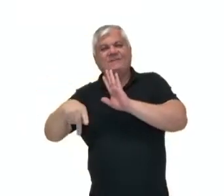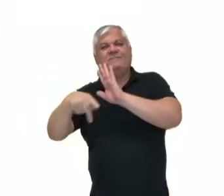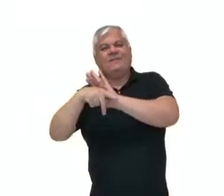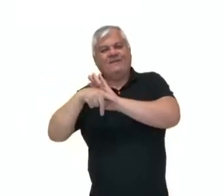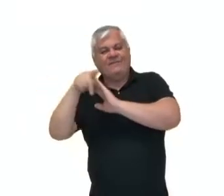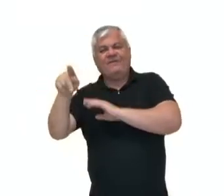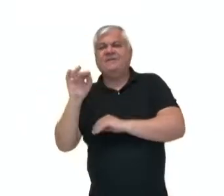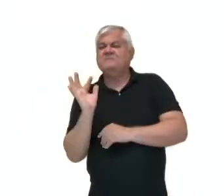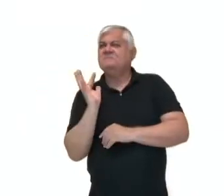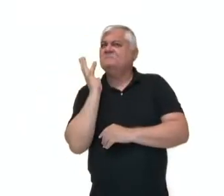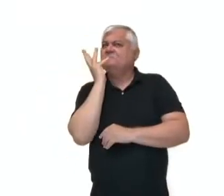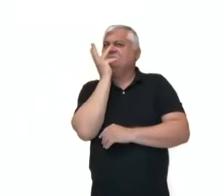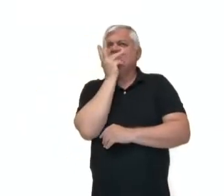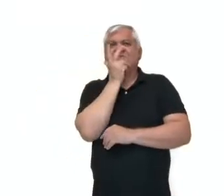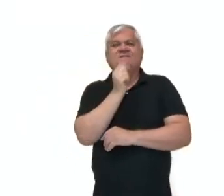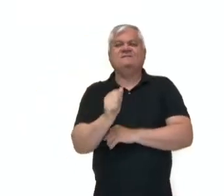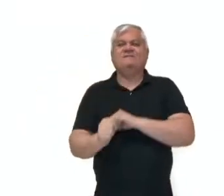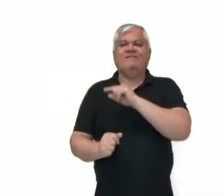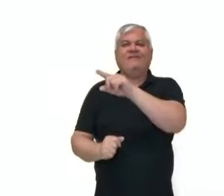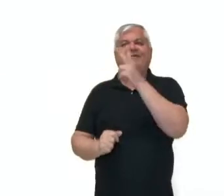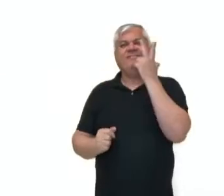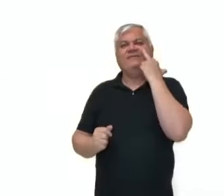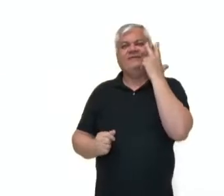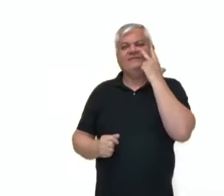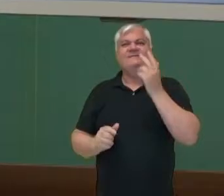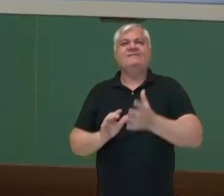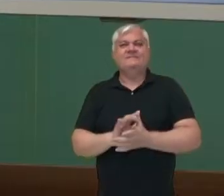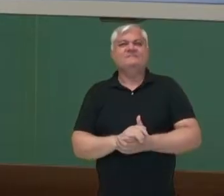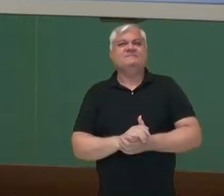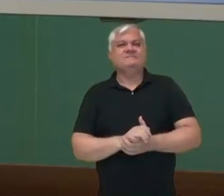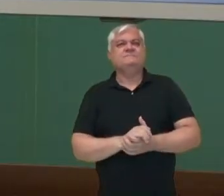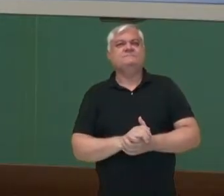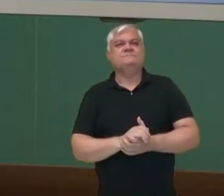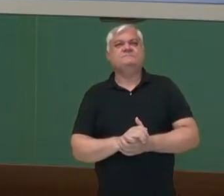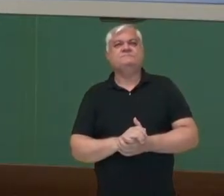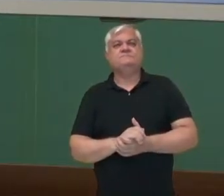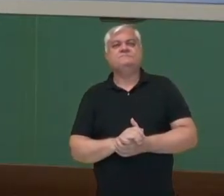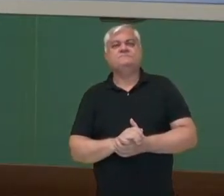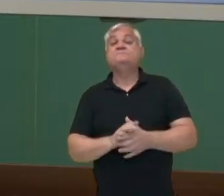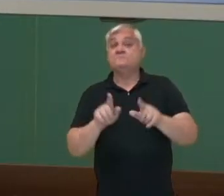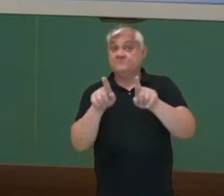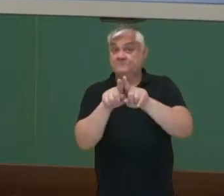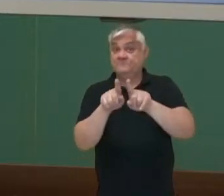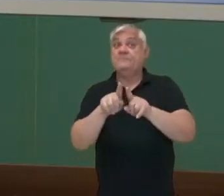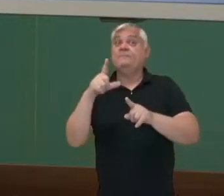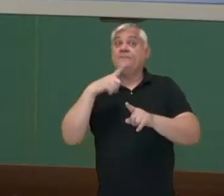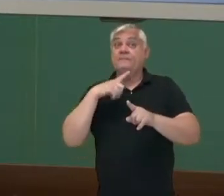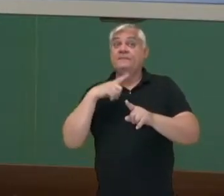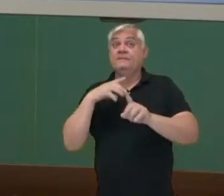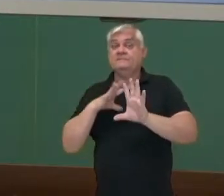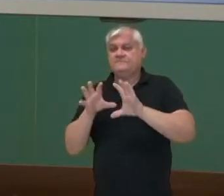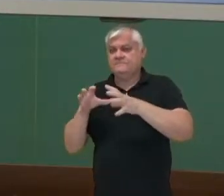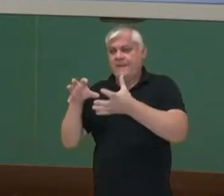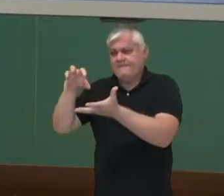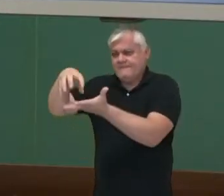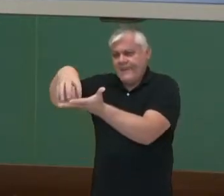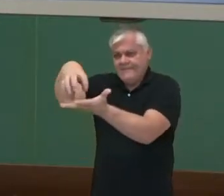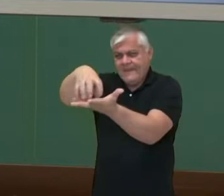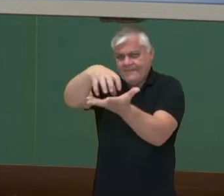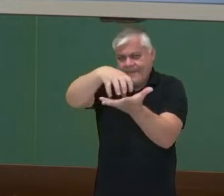uma beleza natural ali muito interessante, né? E aí nós vamos ter um grande conjunto